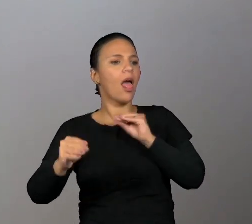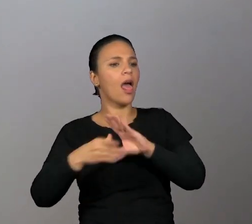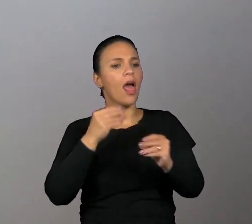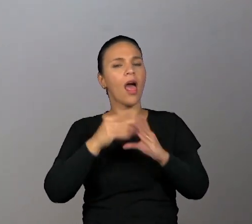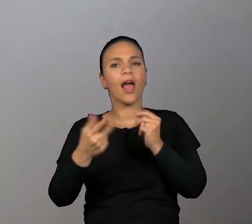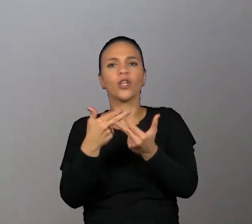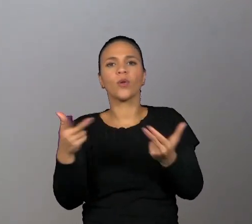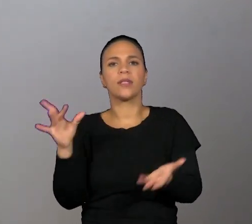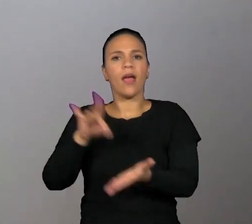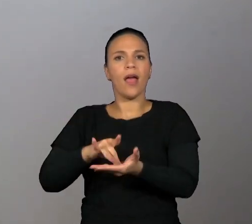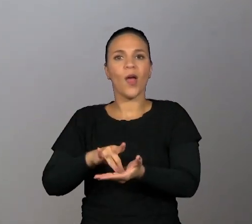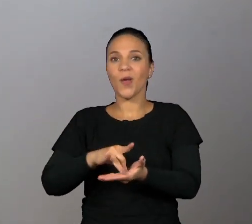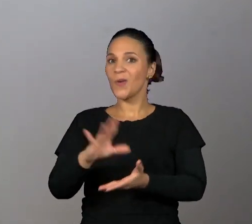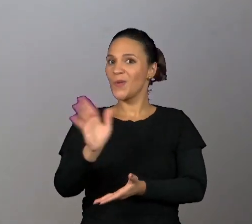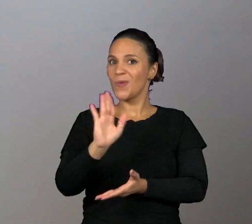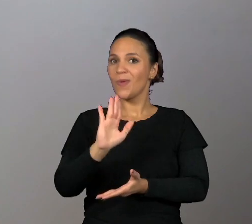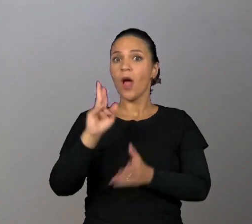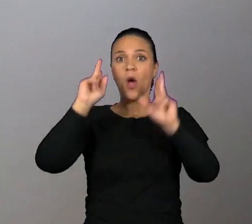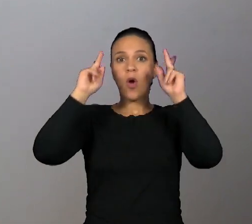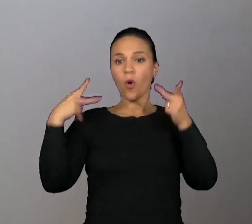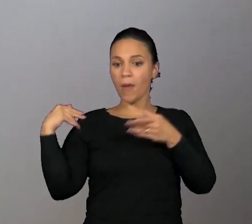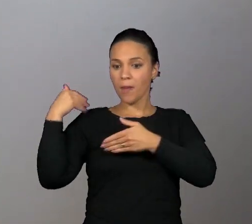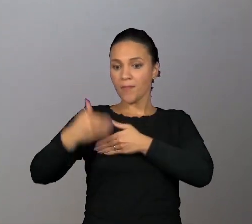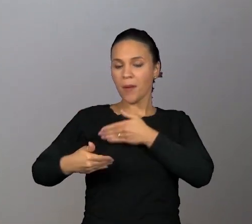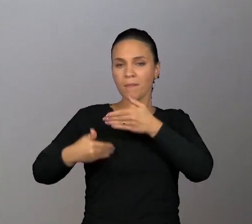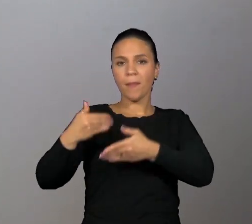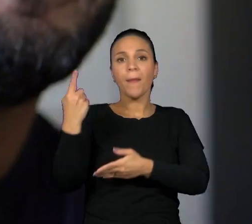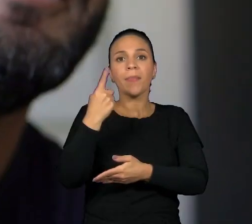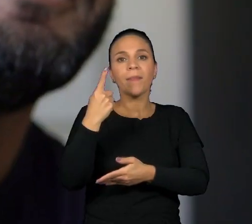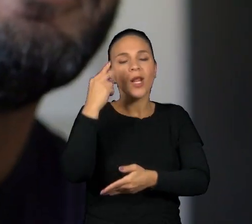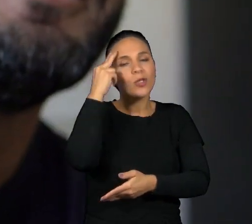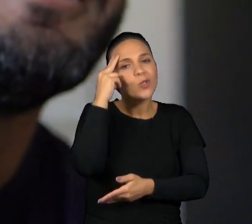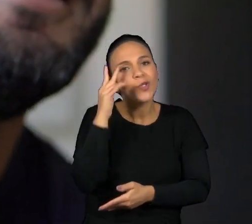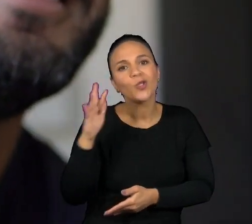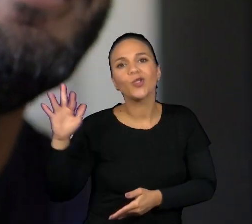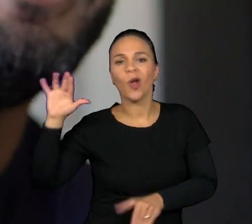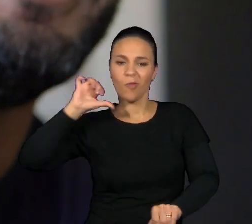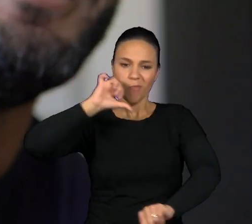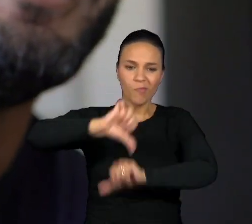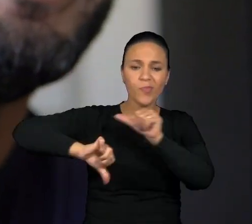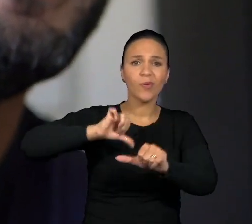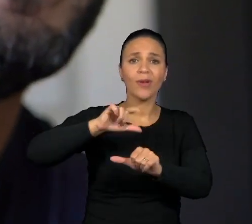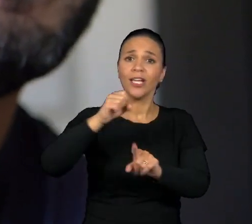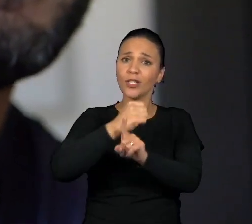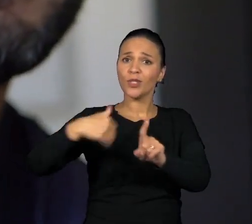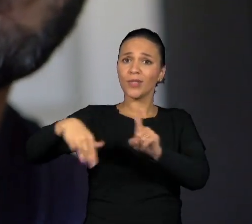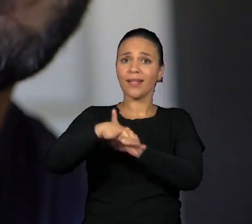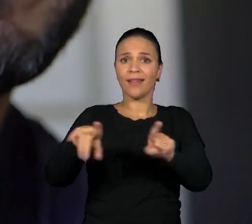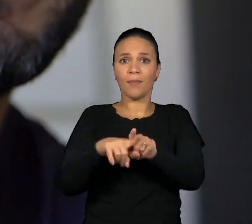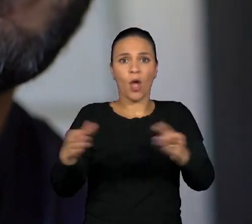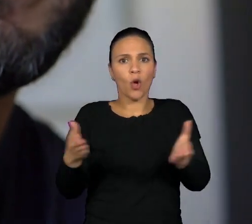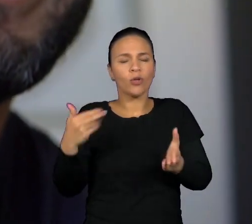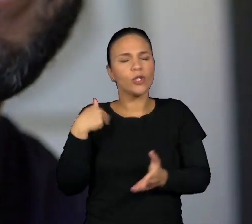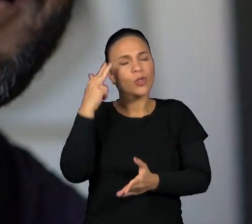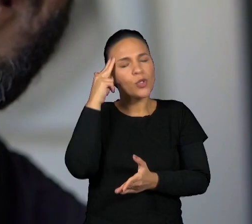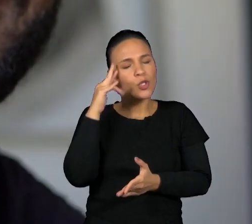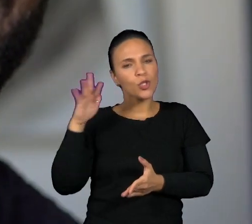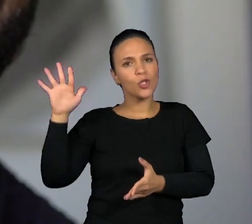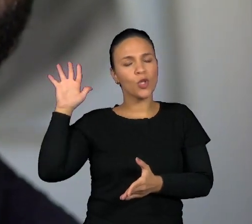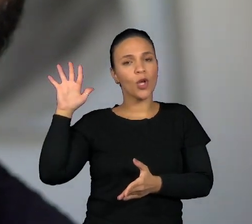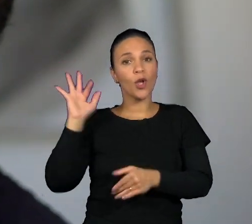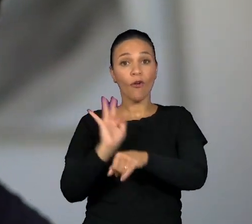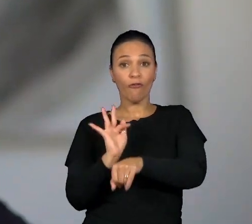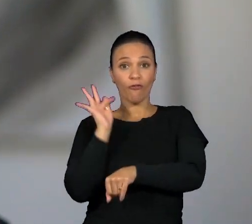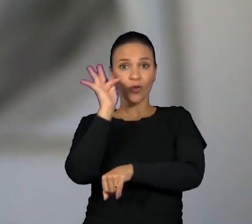não, todos os avanços da humanidade foram primeiro sonhados. Os avanços sociais também precisam ser sonhados hoje para que eles aconteçam